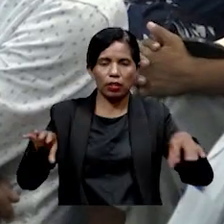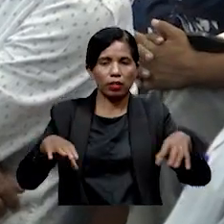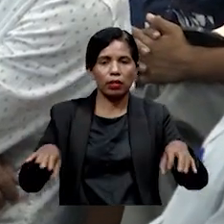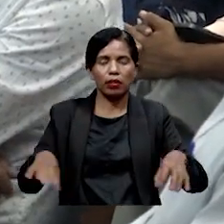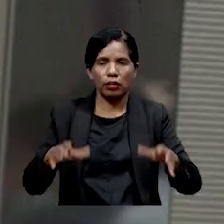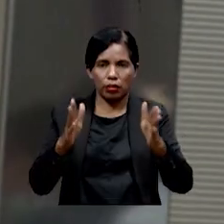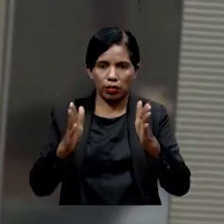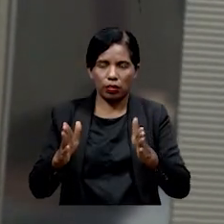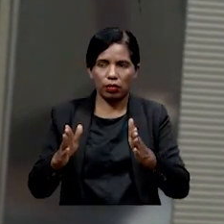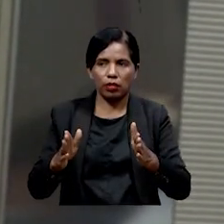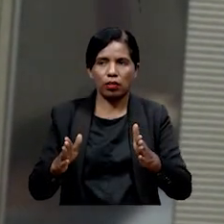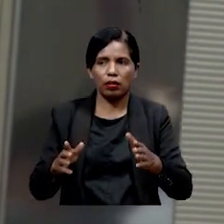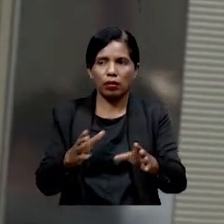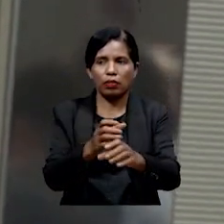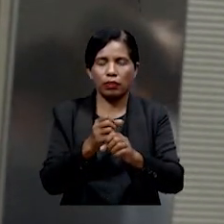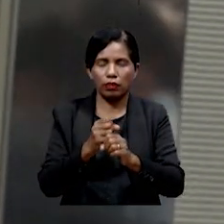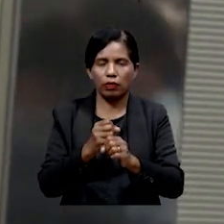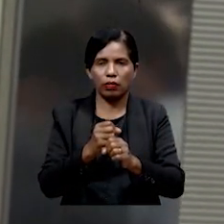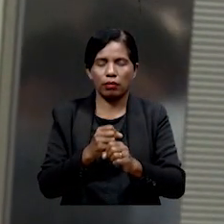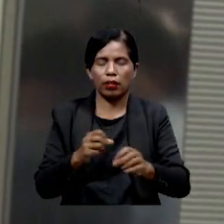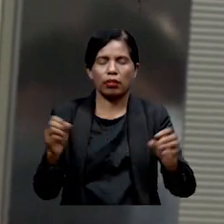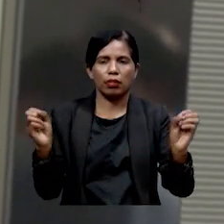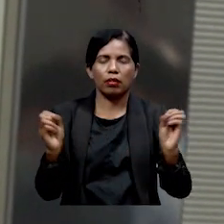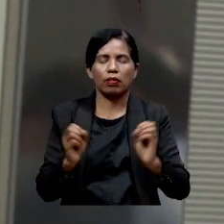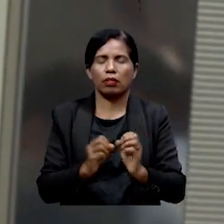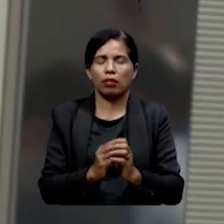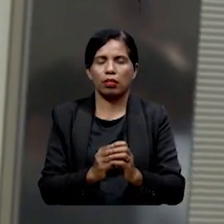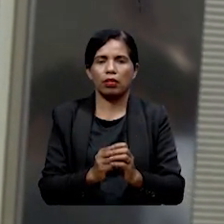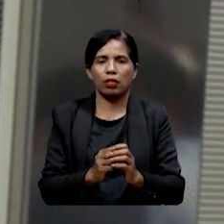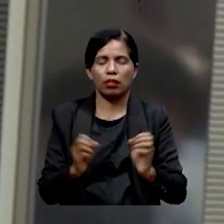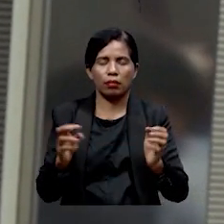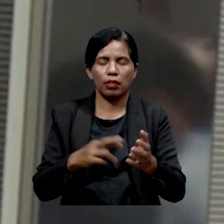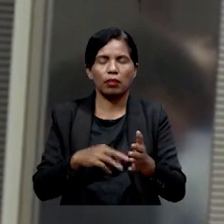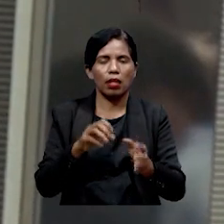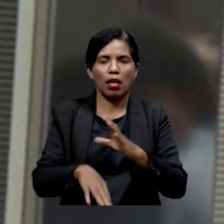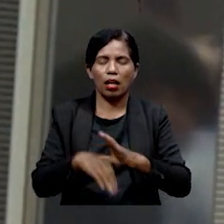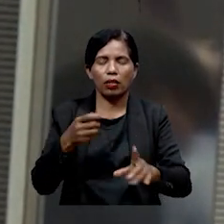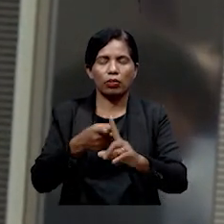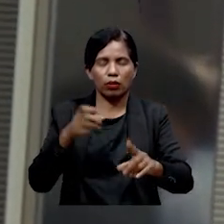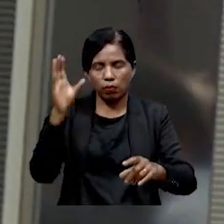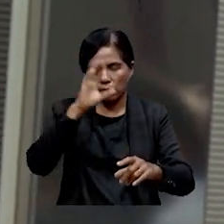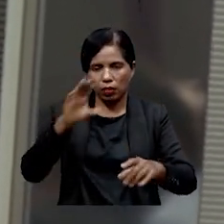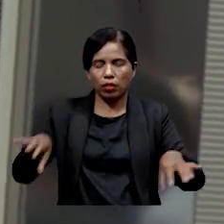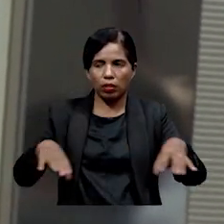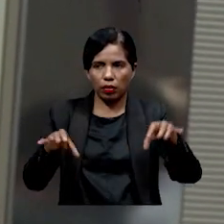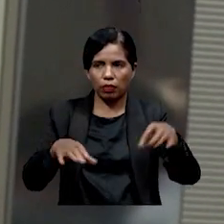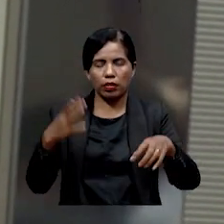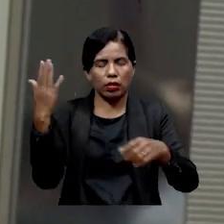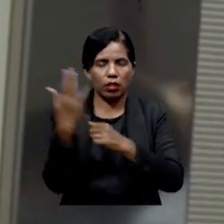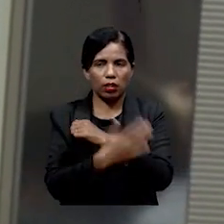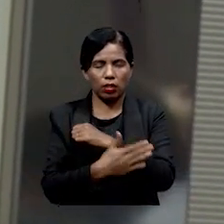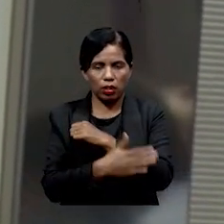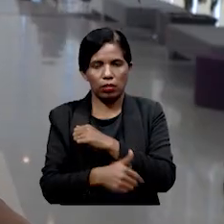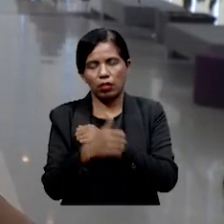público Balun, uma fonte de licença sem vencimento no Balo resignan, onde Babuca Serviço e a